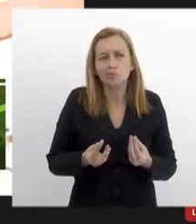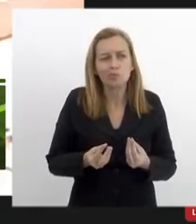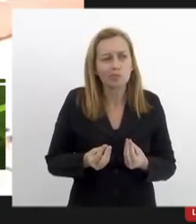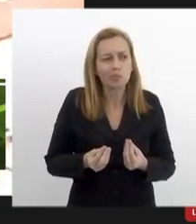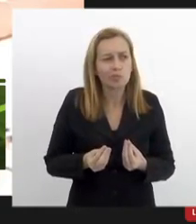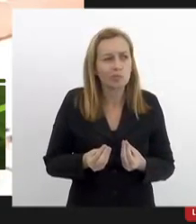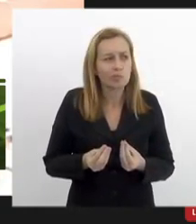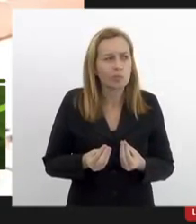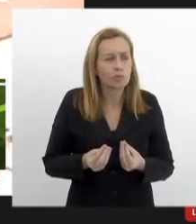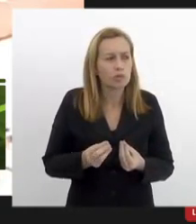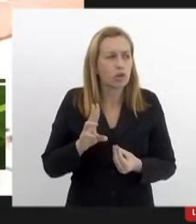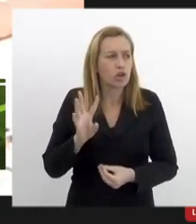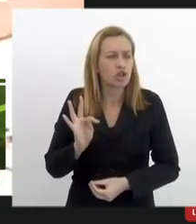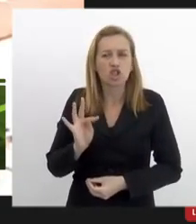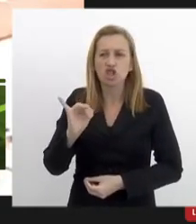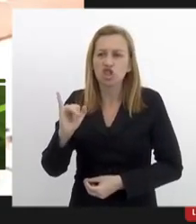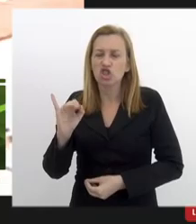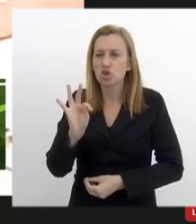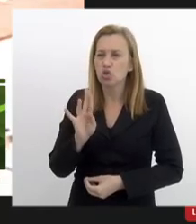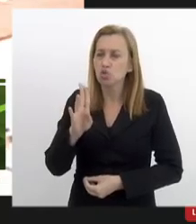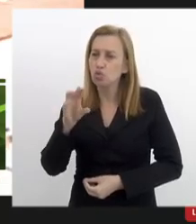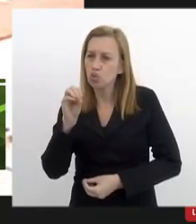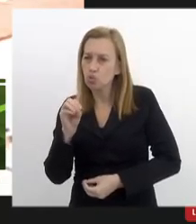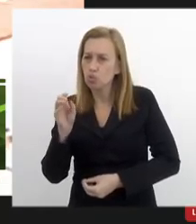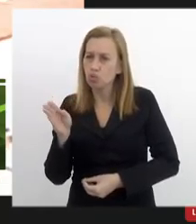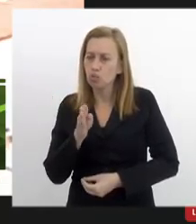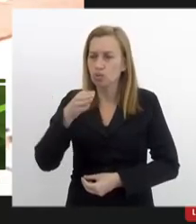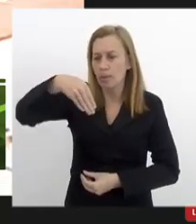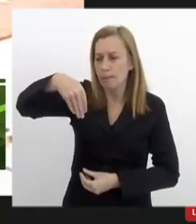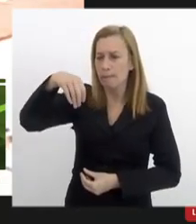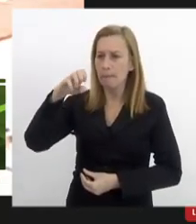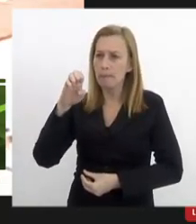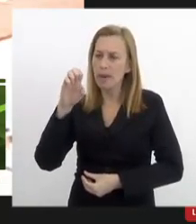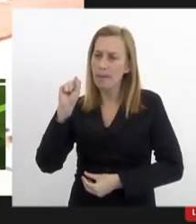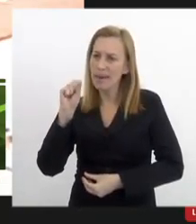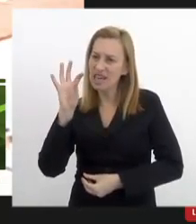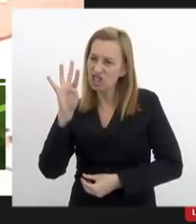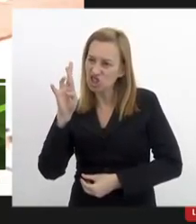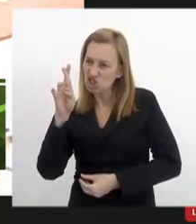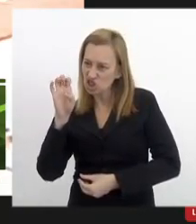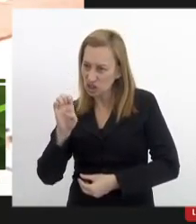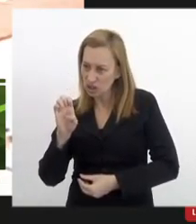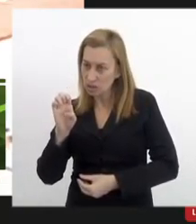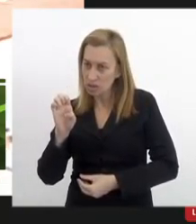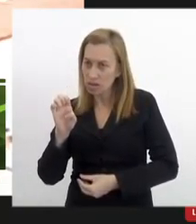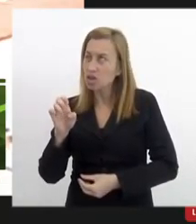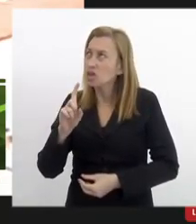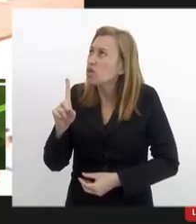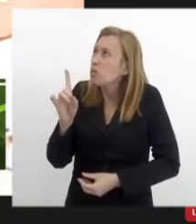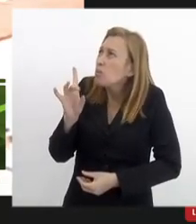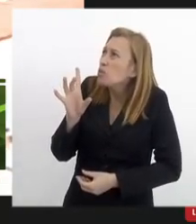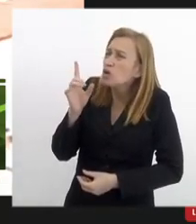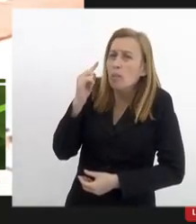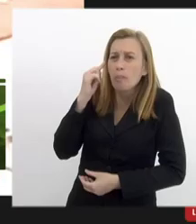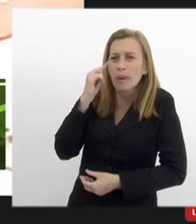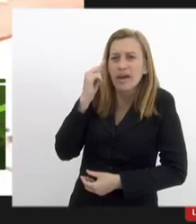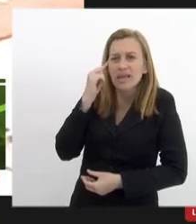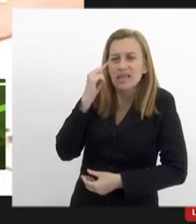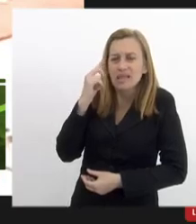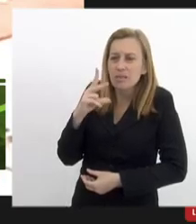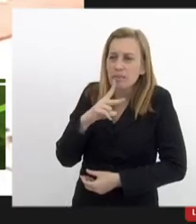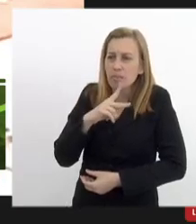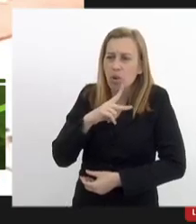talvez do título de mestre. Na verdade, mestre, ele não pensa em si